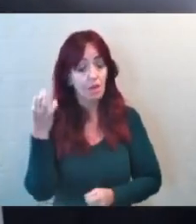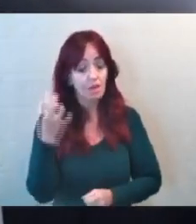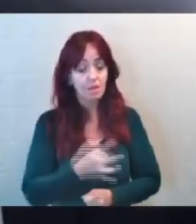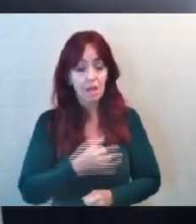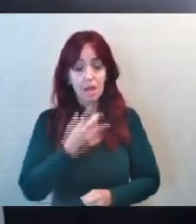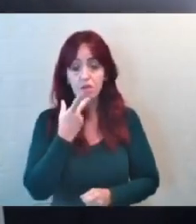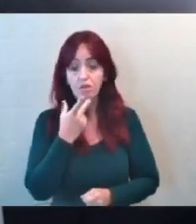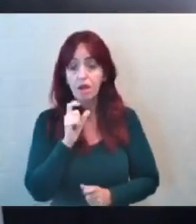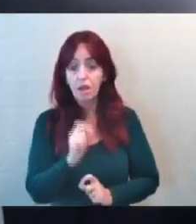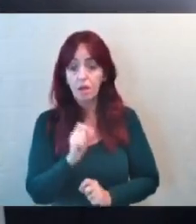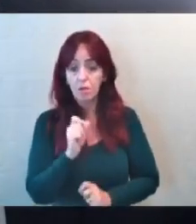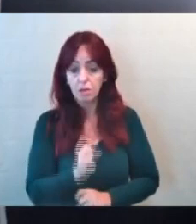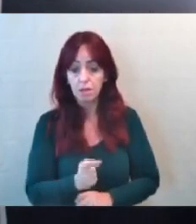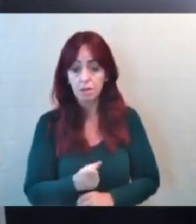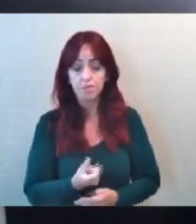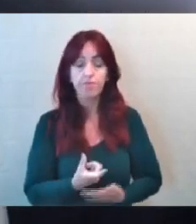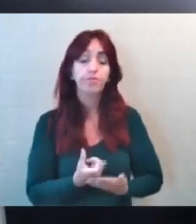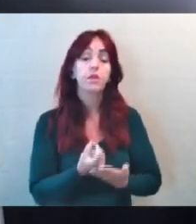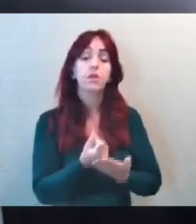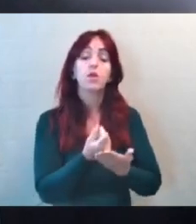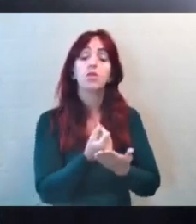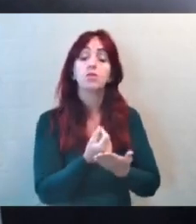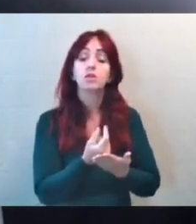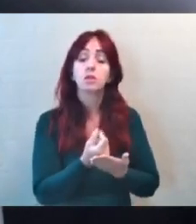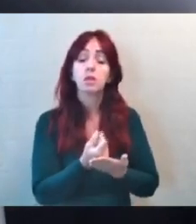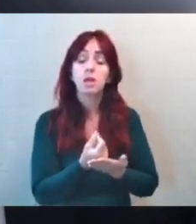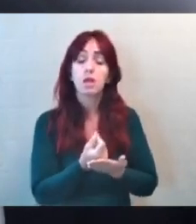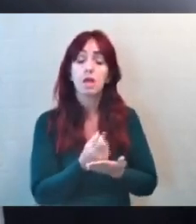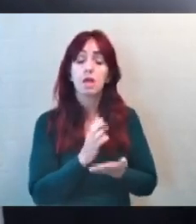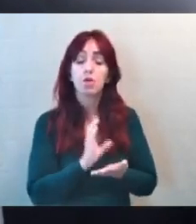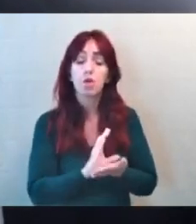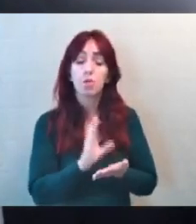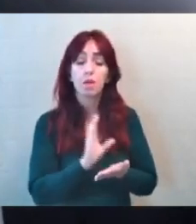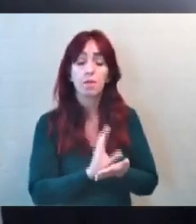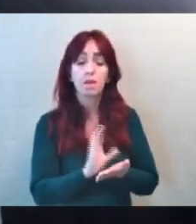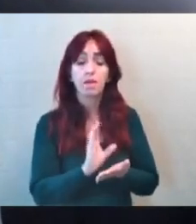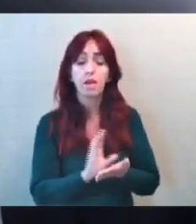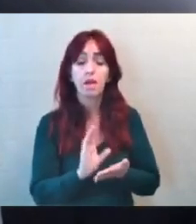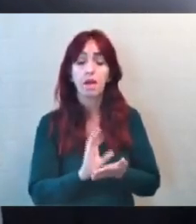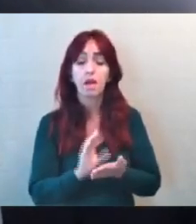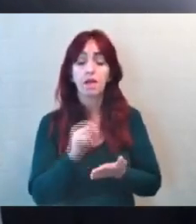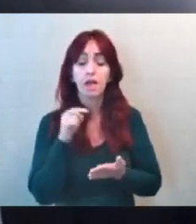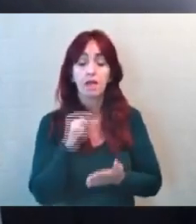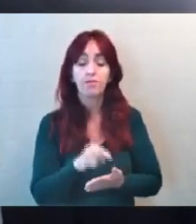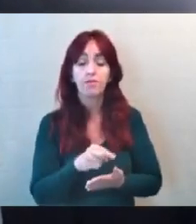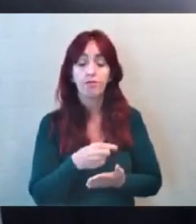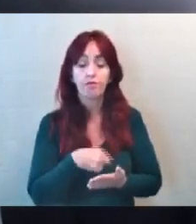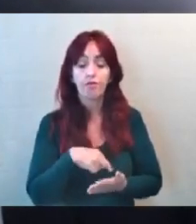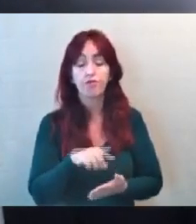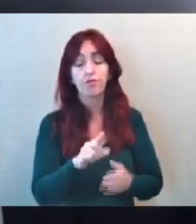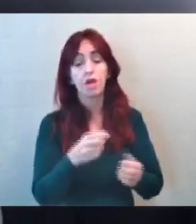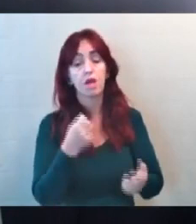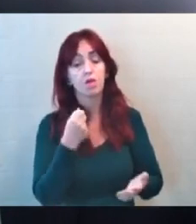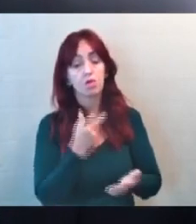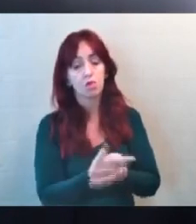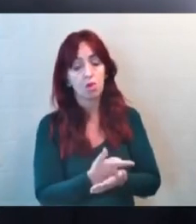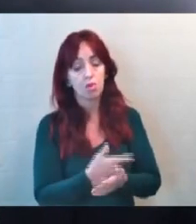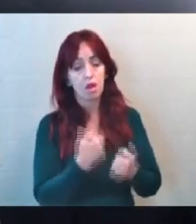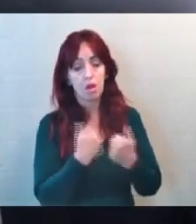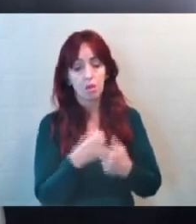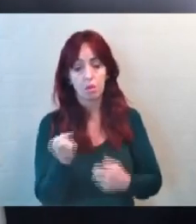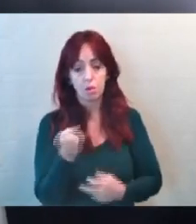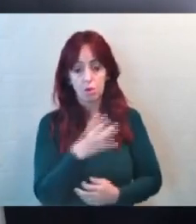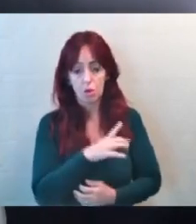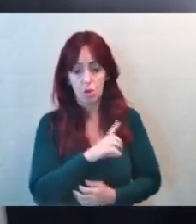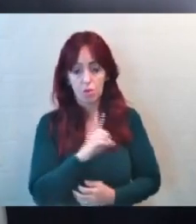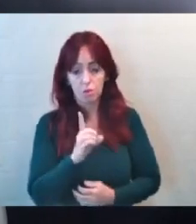dinheiro da remuneração complementar está indo para comprar veículos novos, ele está indo